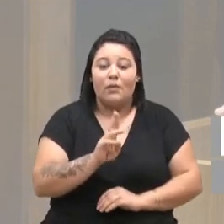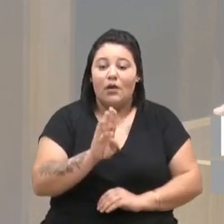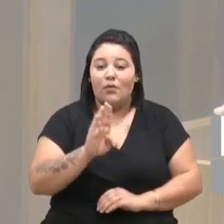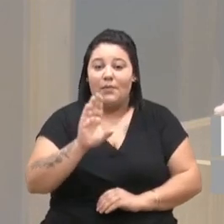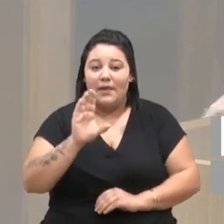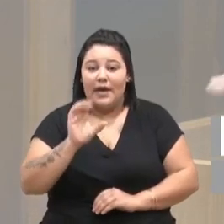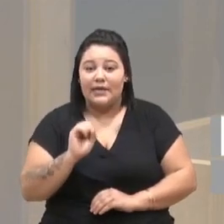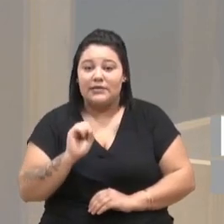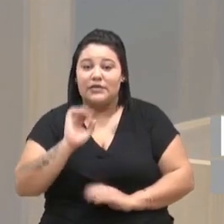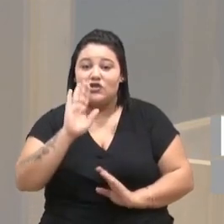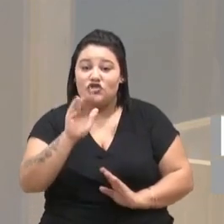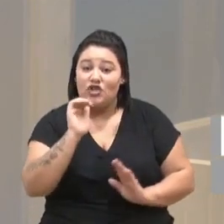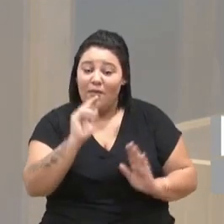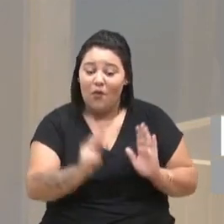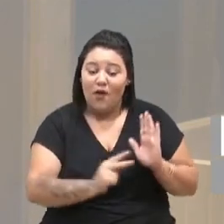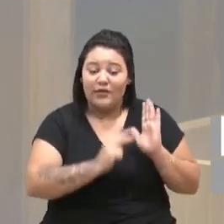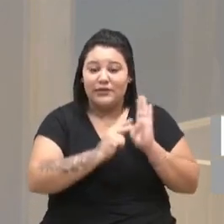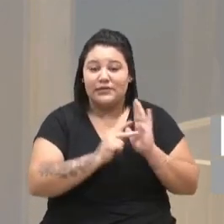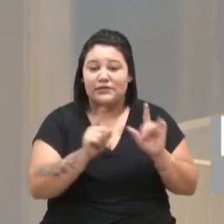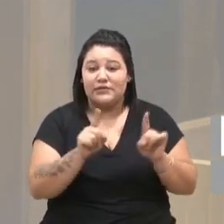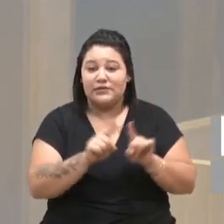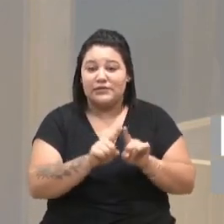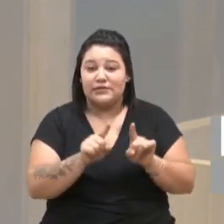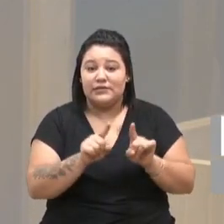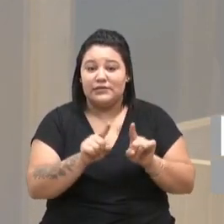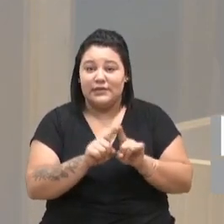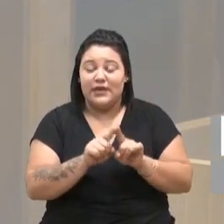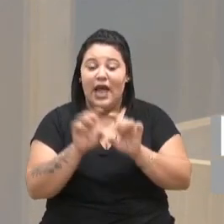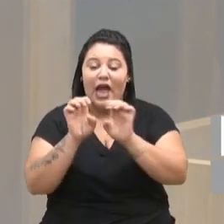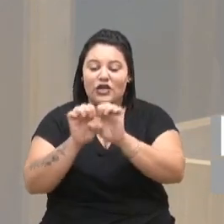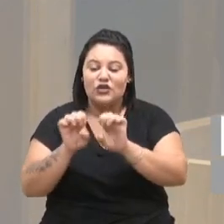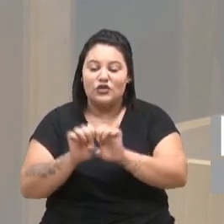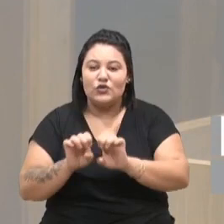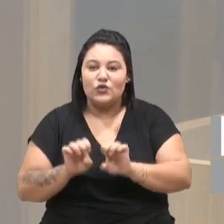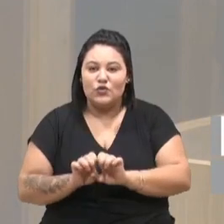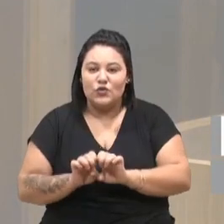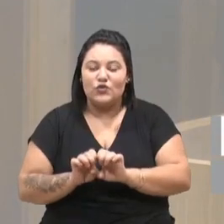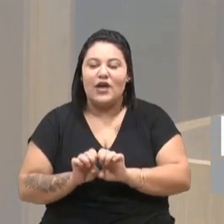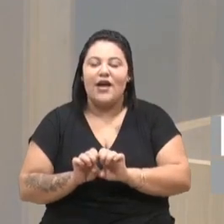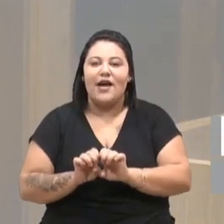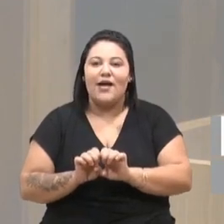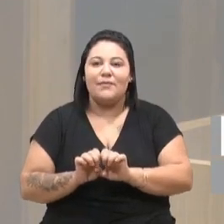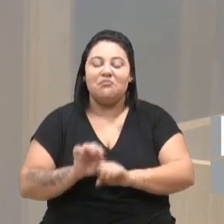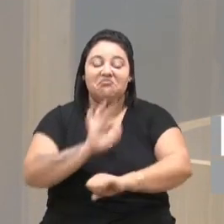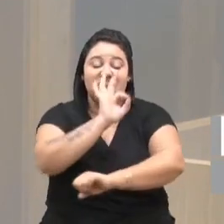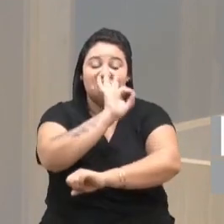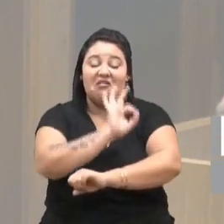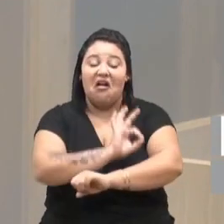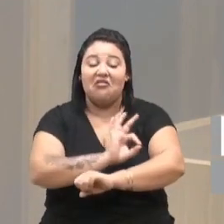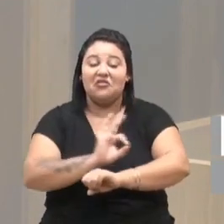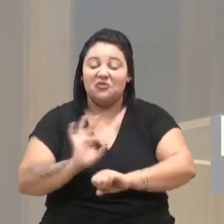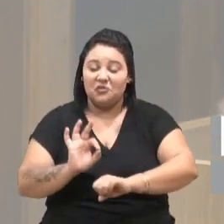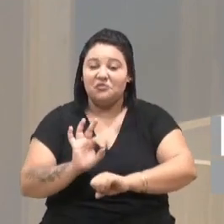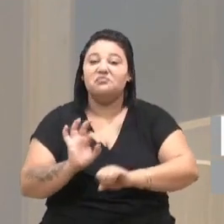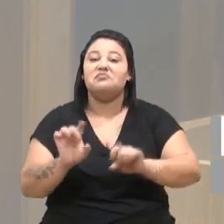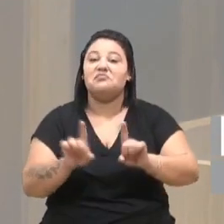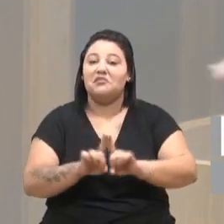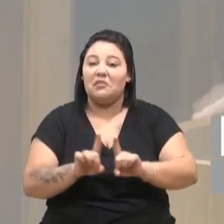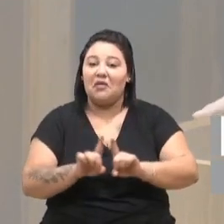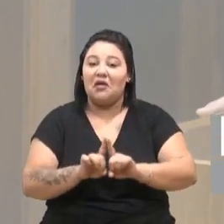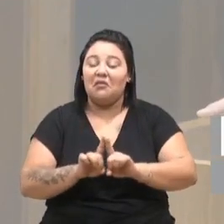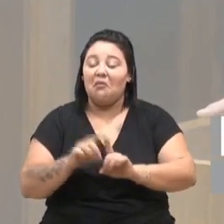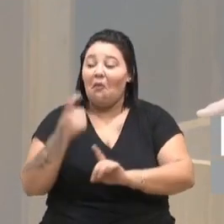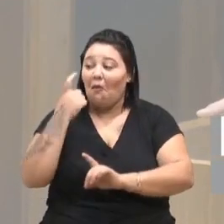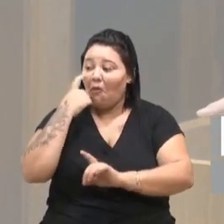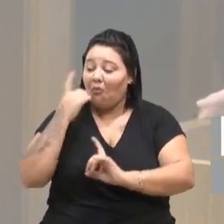a atenção a estrutura arquitetônica do